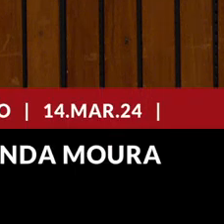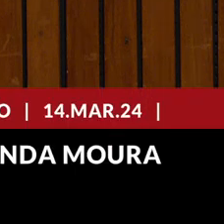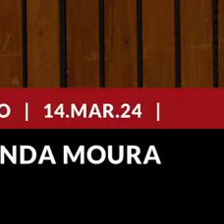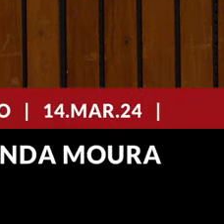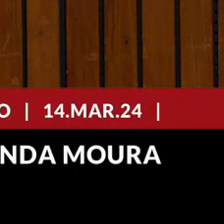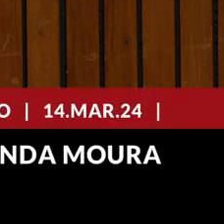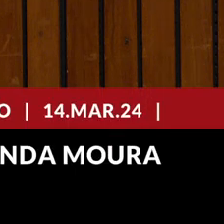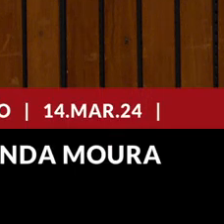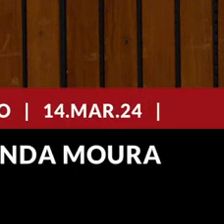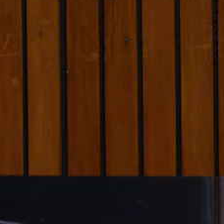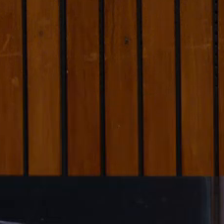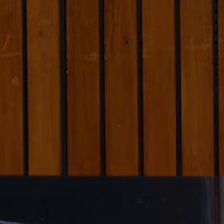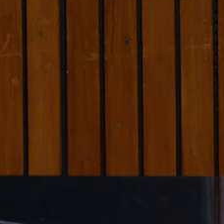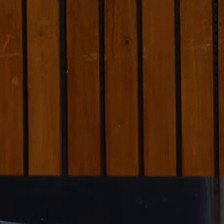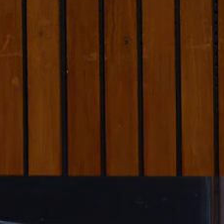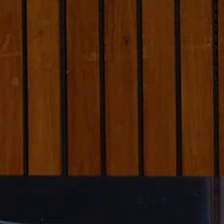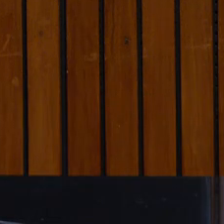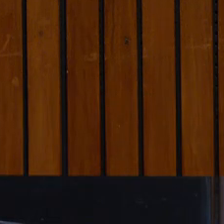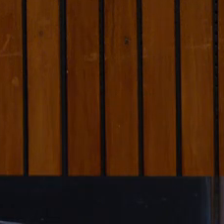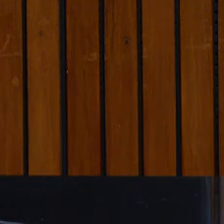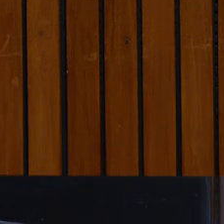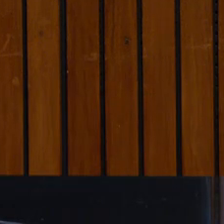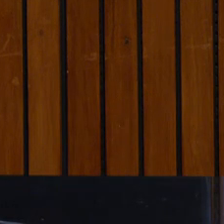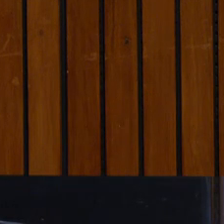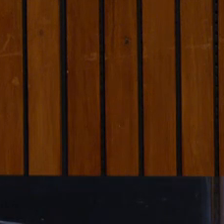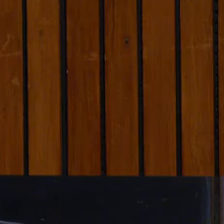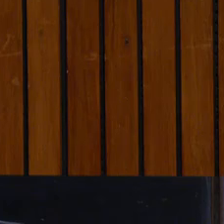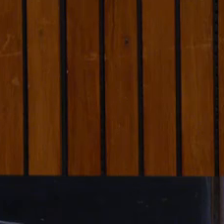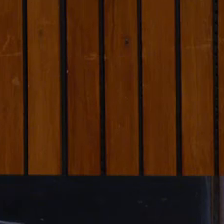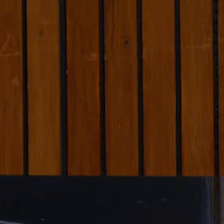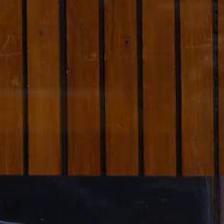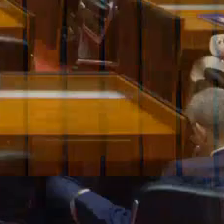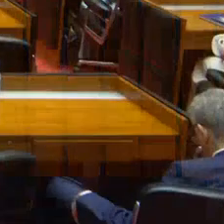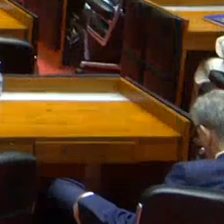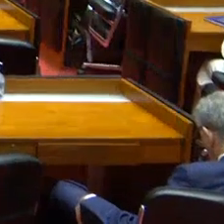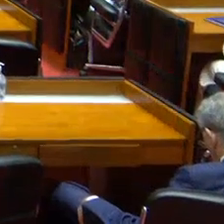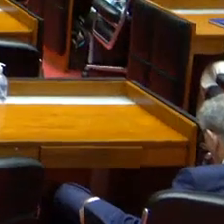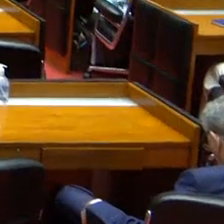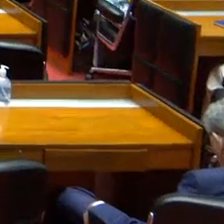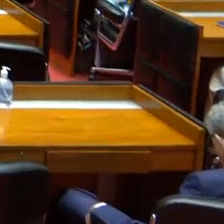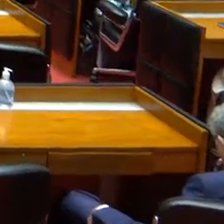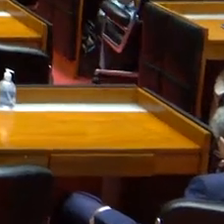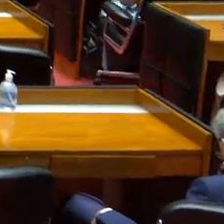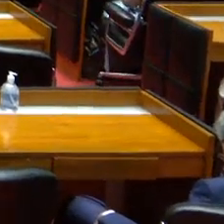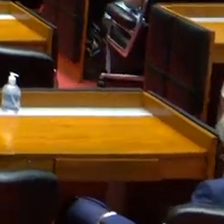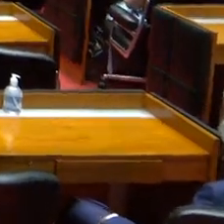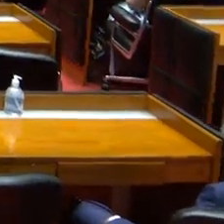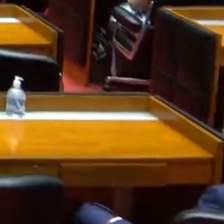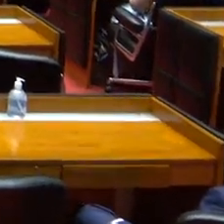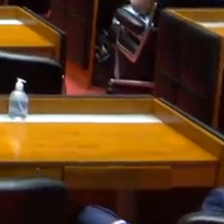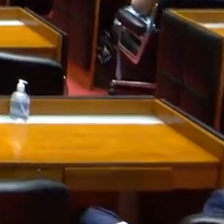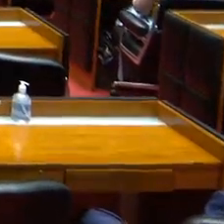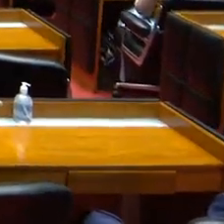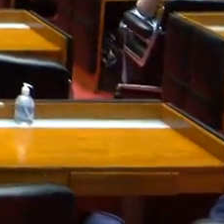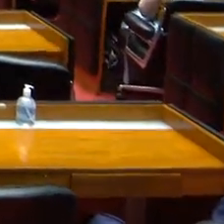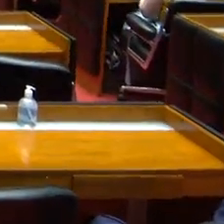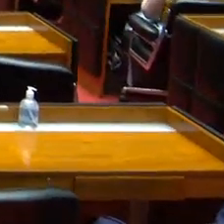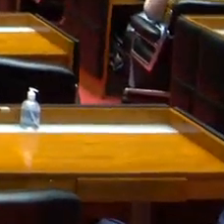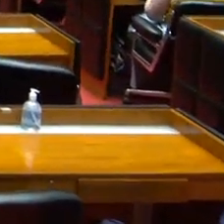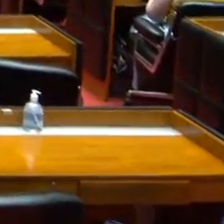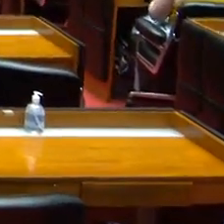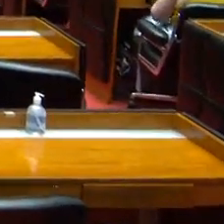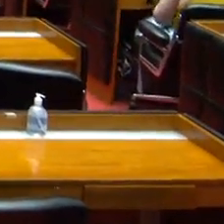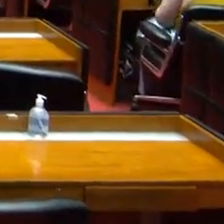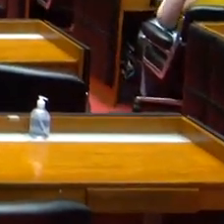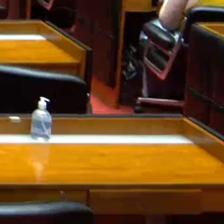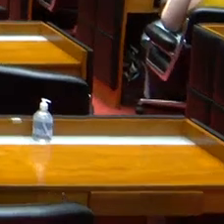para passar a transmitir a abertura da reunião especial de lançamento do seminário técnico Crise Climática em Minas